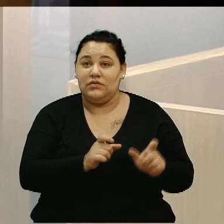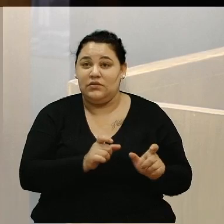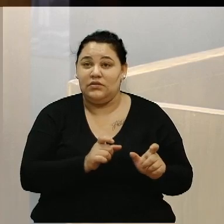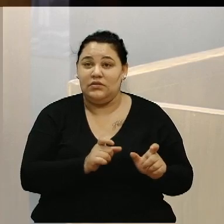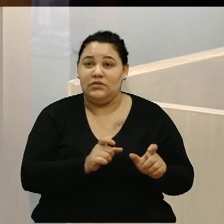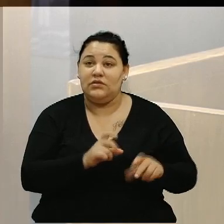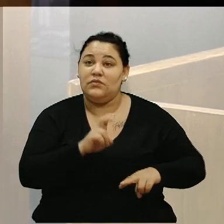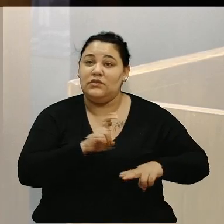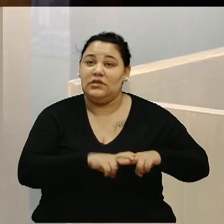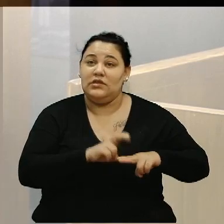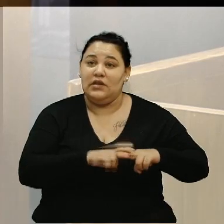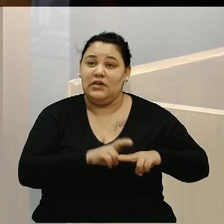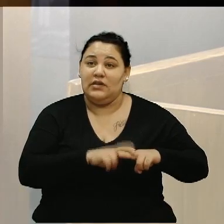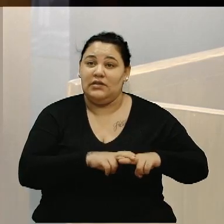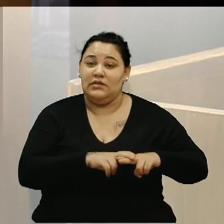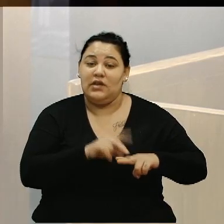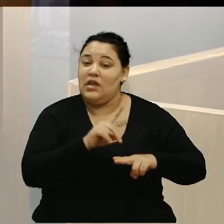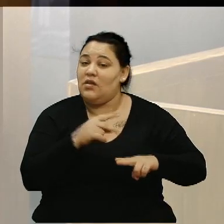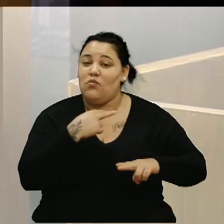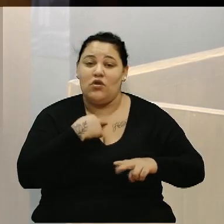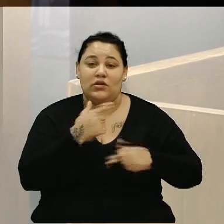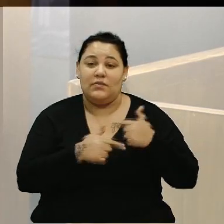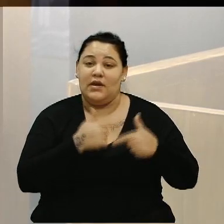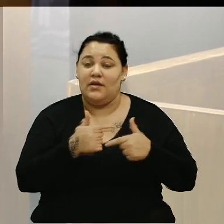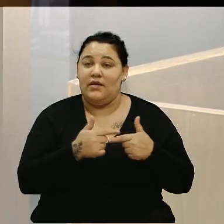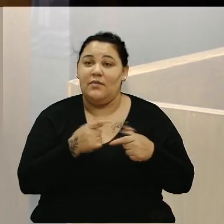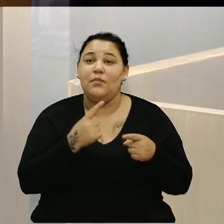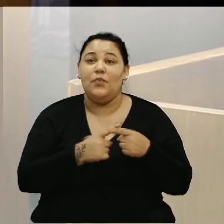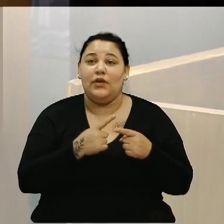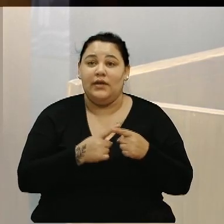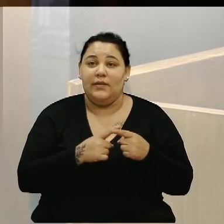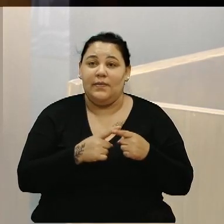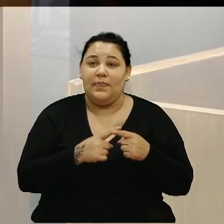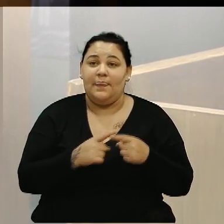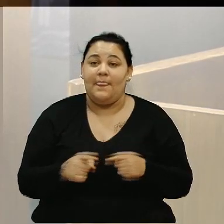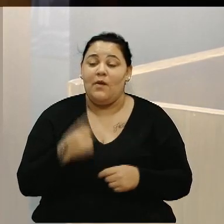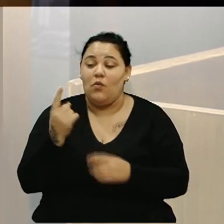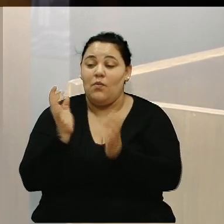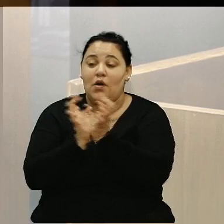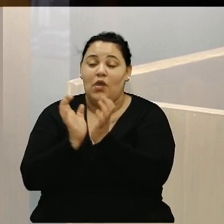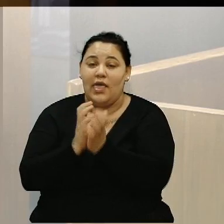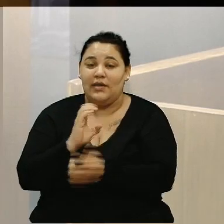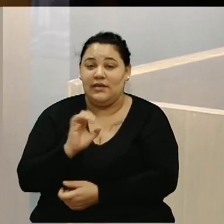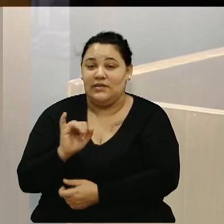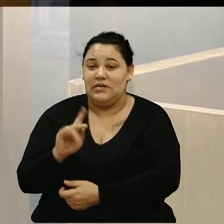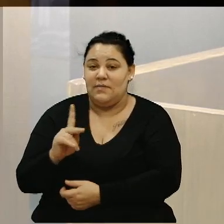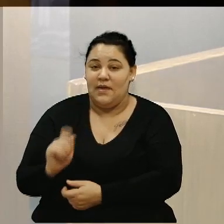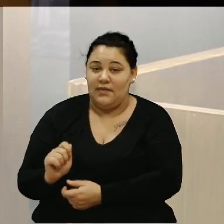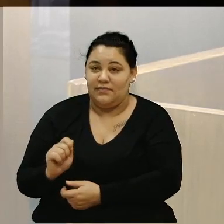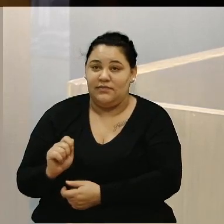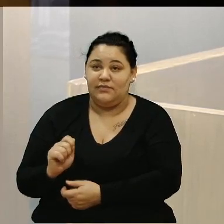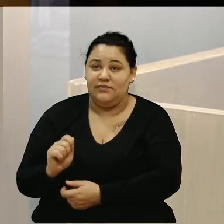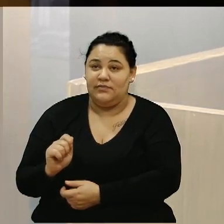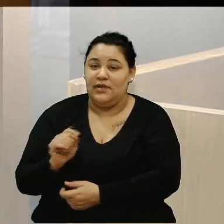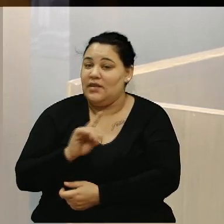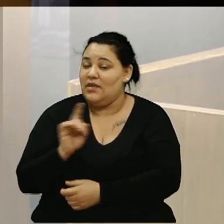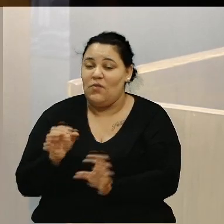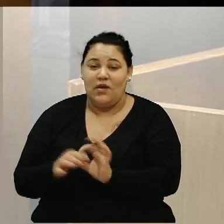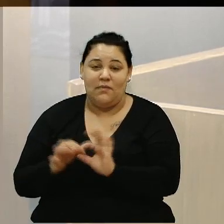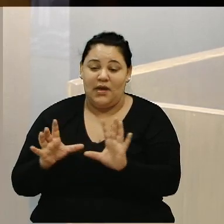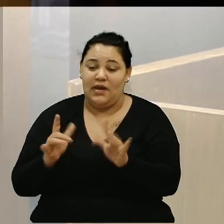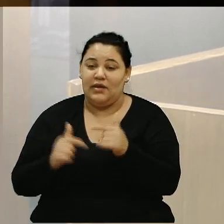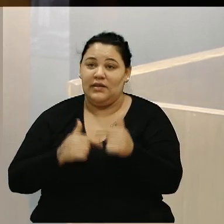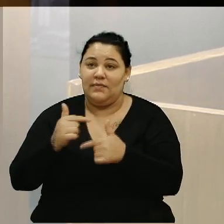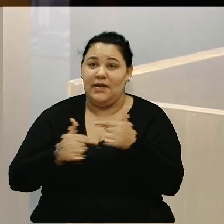sentadas sem poderem trabalhar. Porque, inclusive, uma colega da CIPA não deixa de trabalhar, e